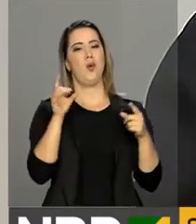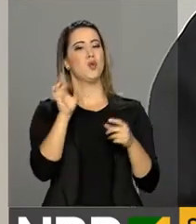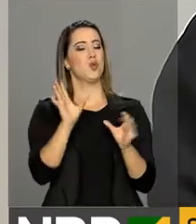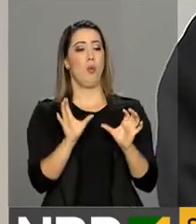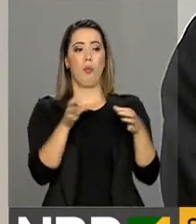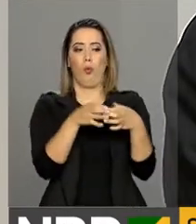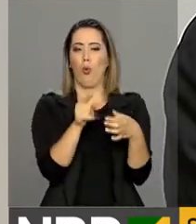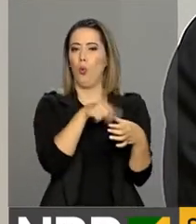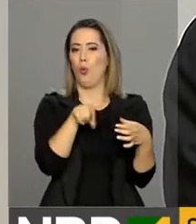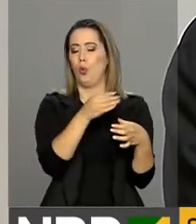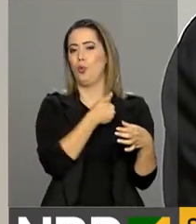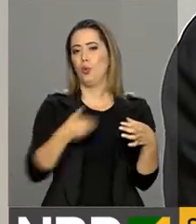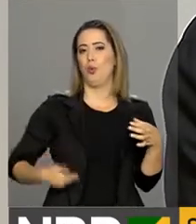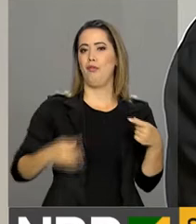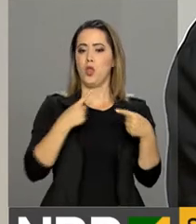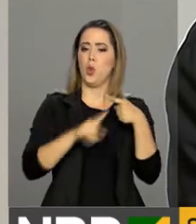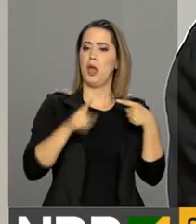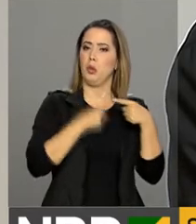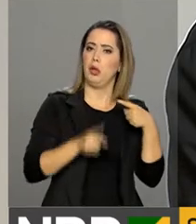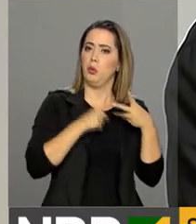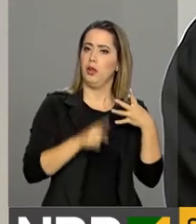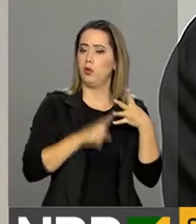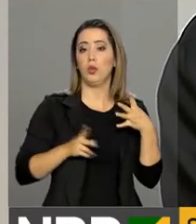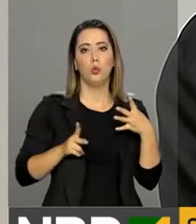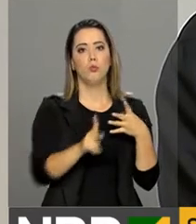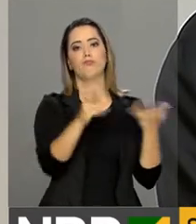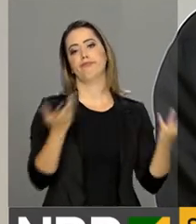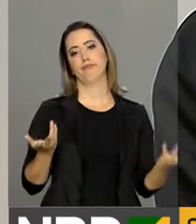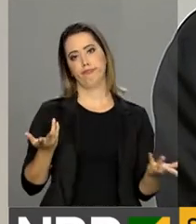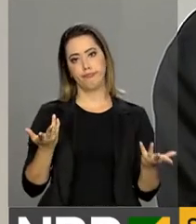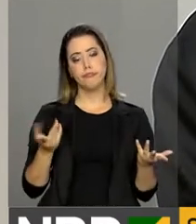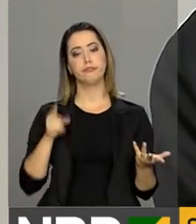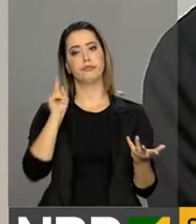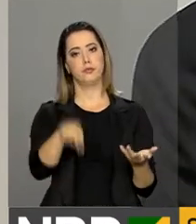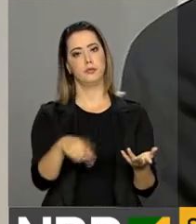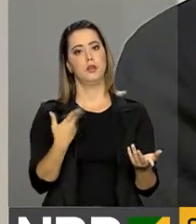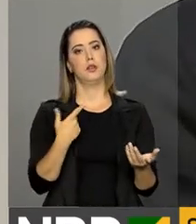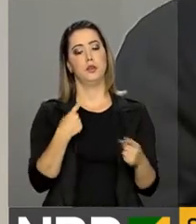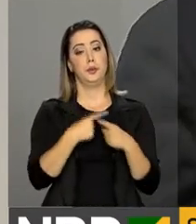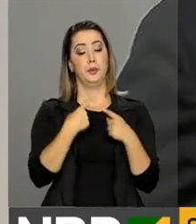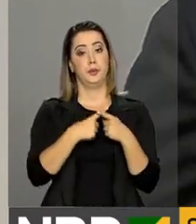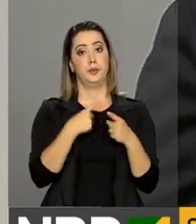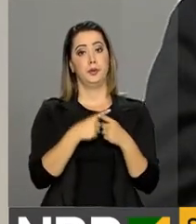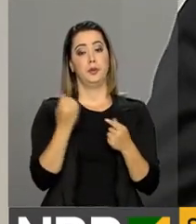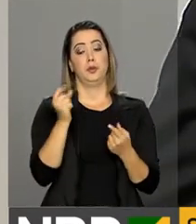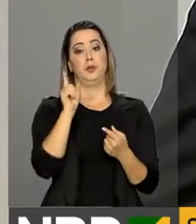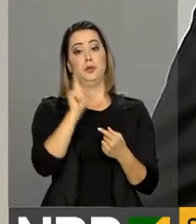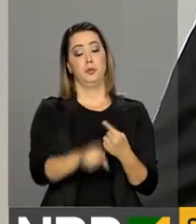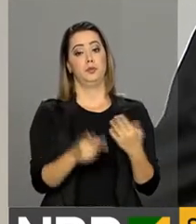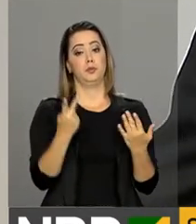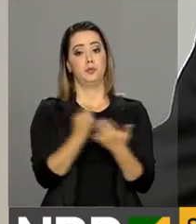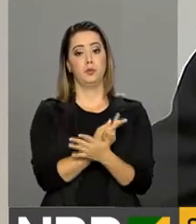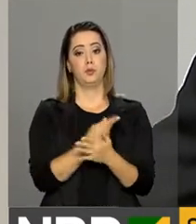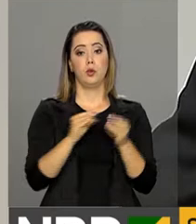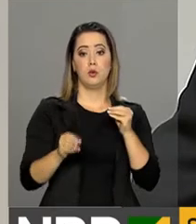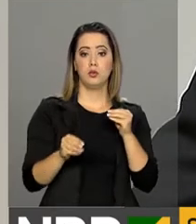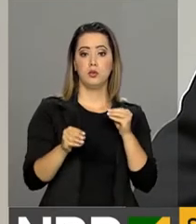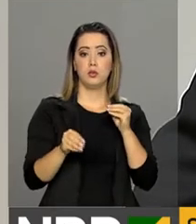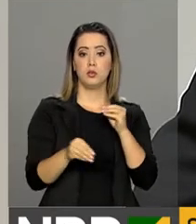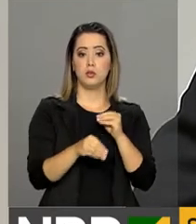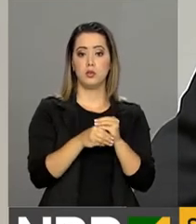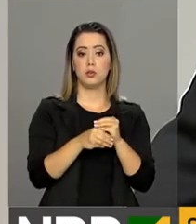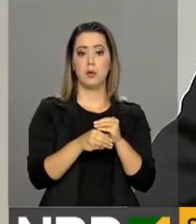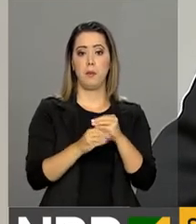a toda e qualquer proposta inovadora e responsável como foi a pec